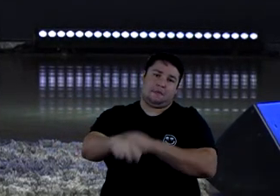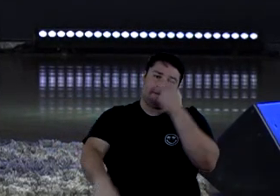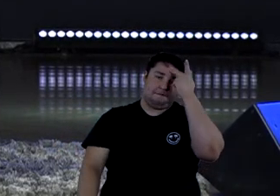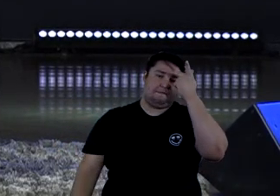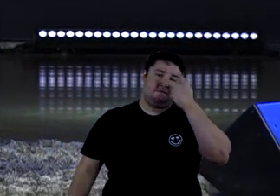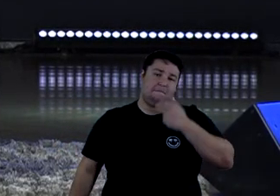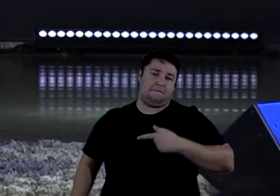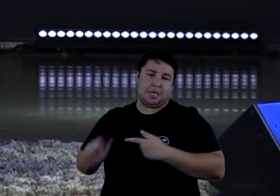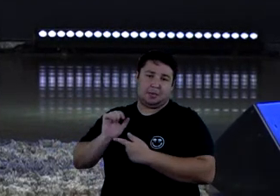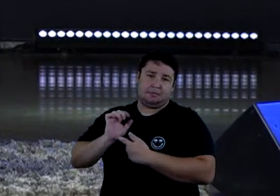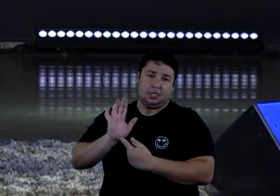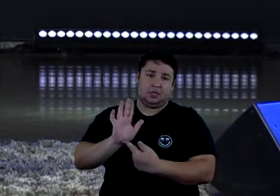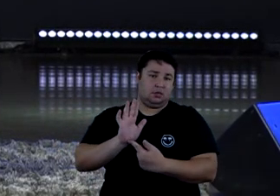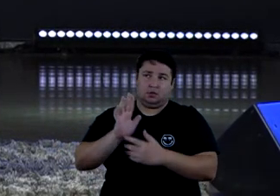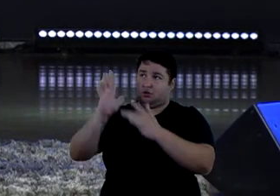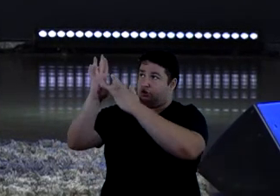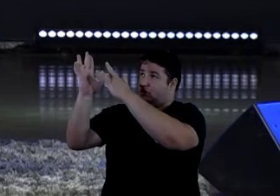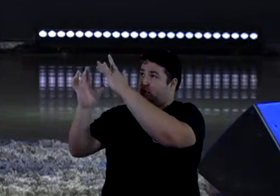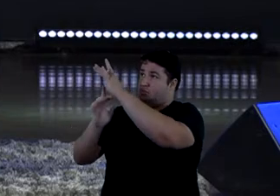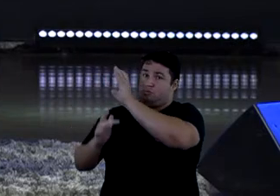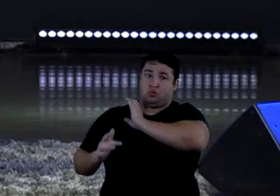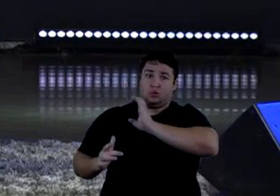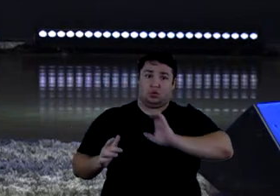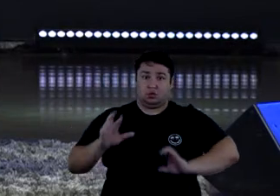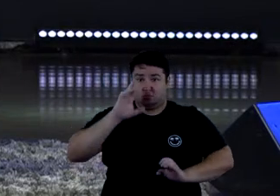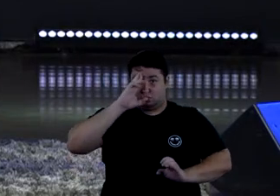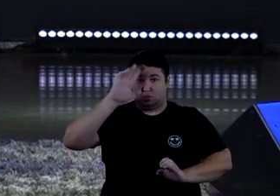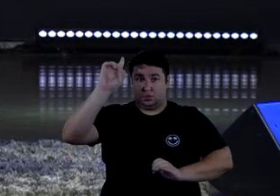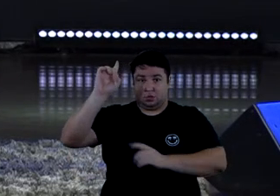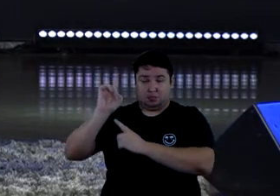mas proclamamos que Jesus Cristo é o Senhor.